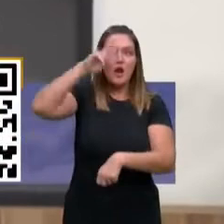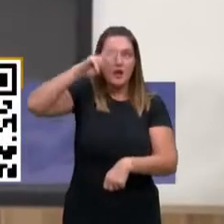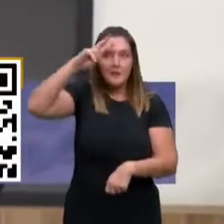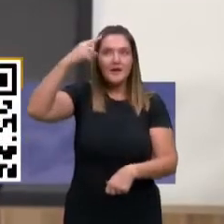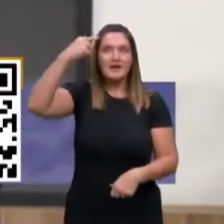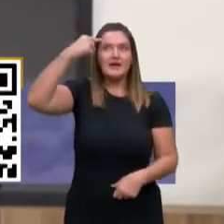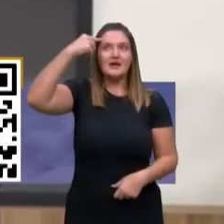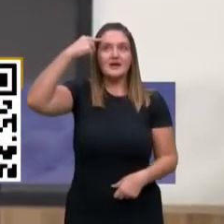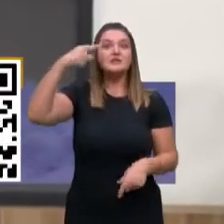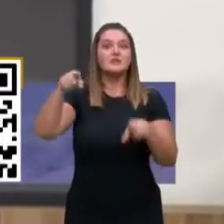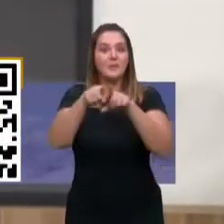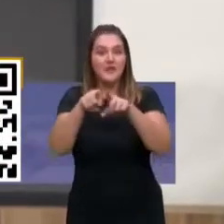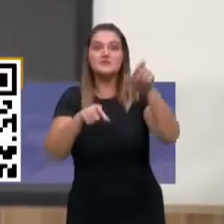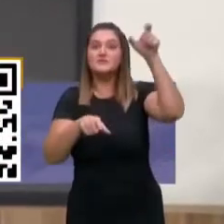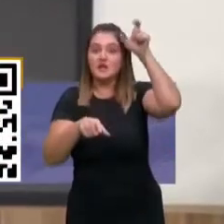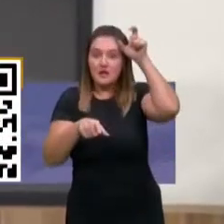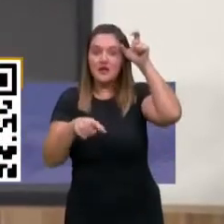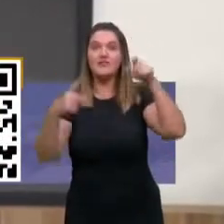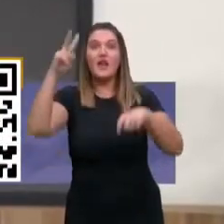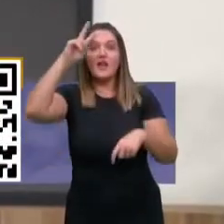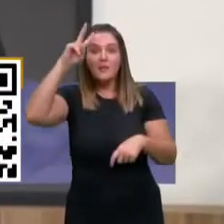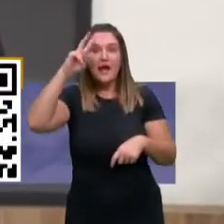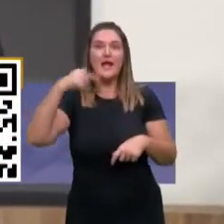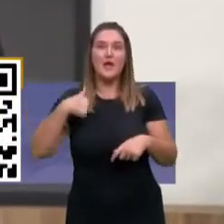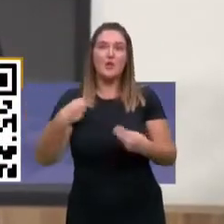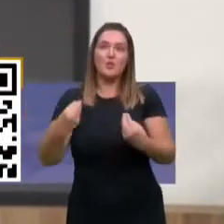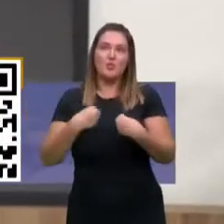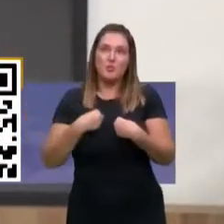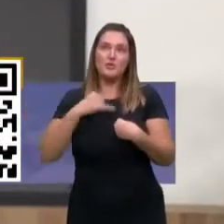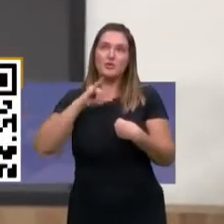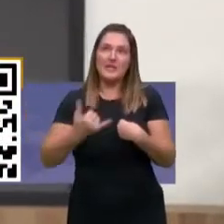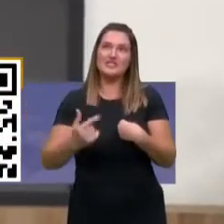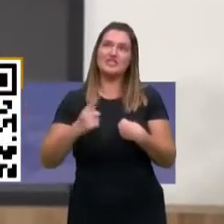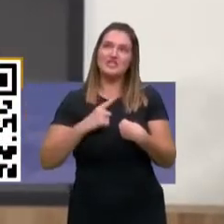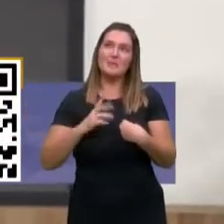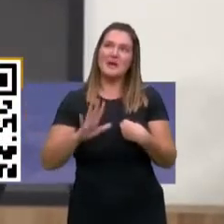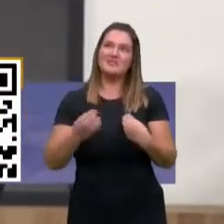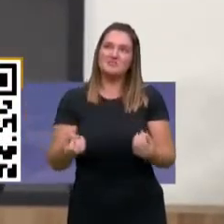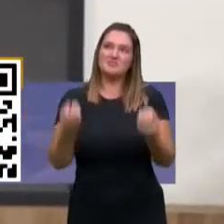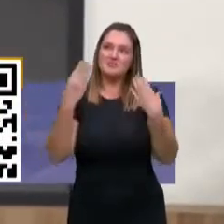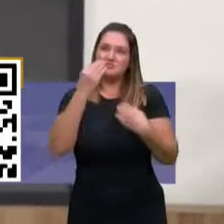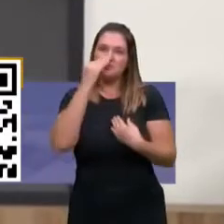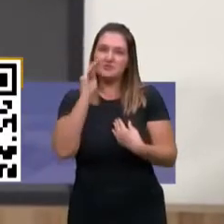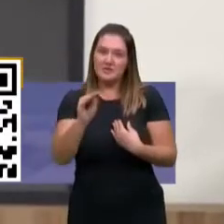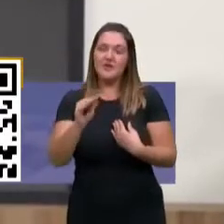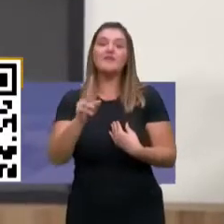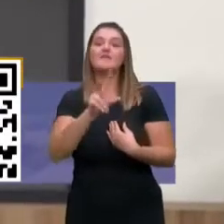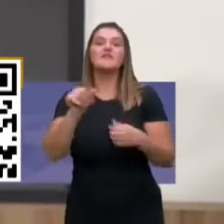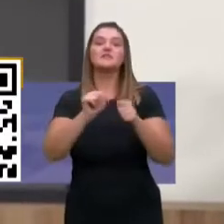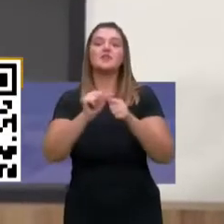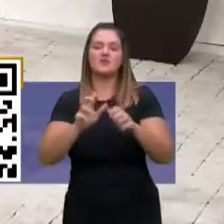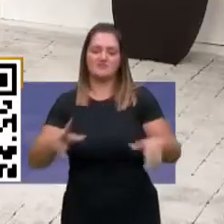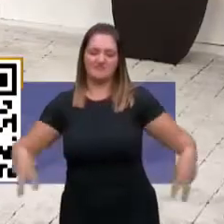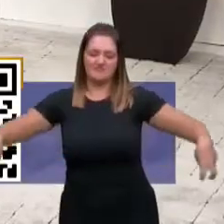próprio Satanás vai se curvar e todos vão reconhecer que Deus é justo, é perfeito, e é